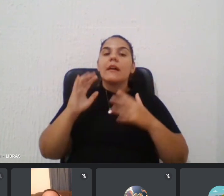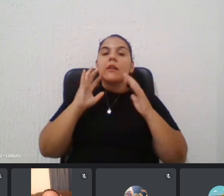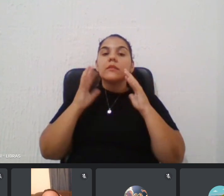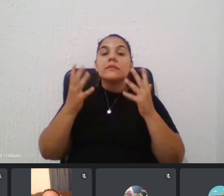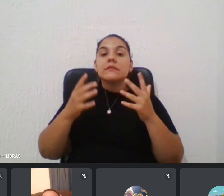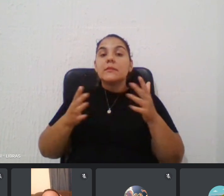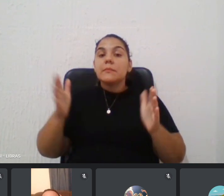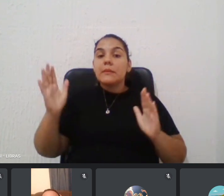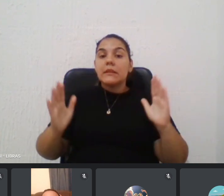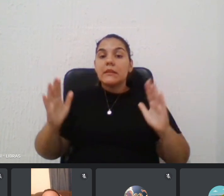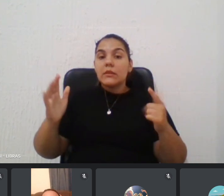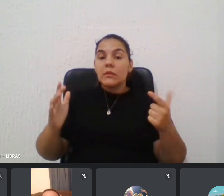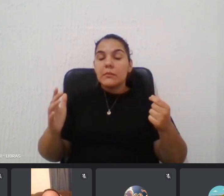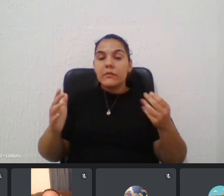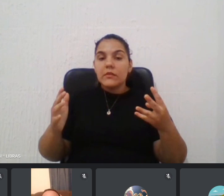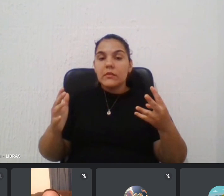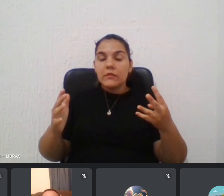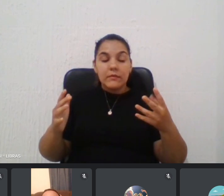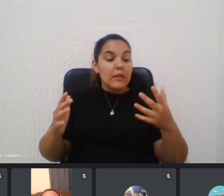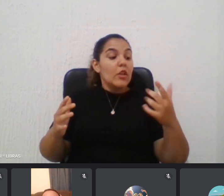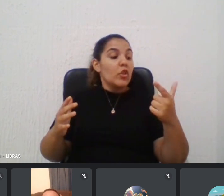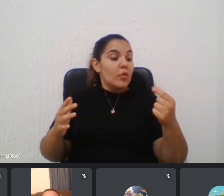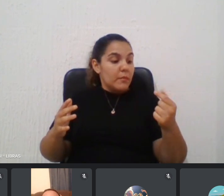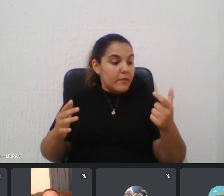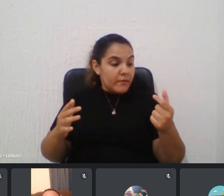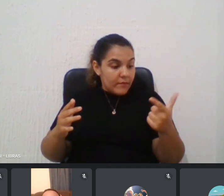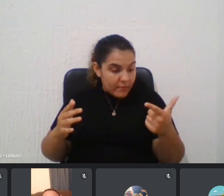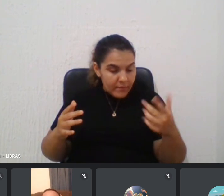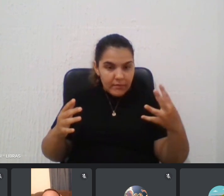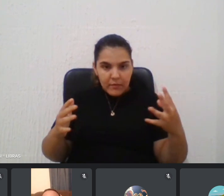2024, mas não precisa ser só no começo, certo?